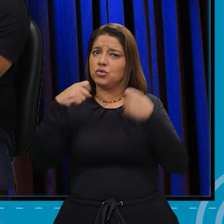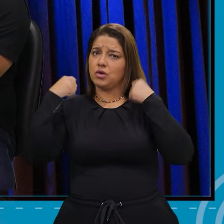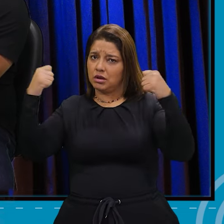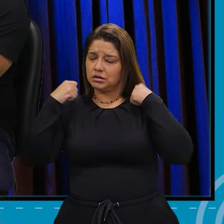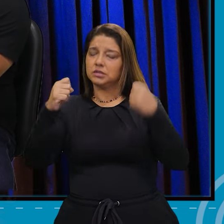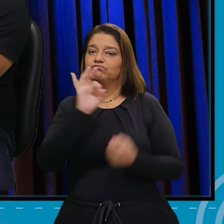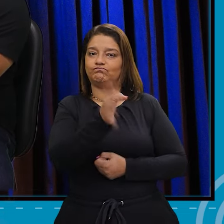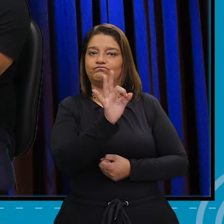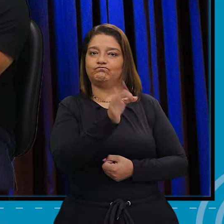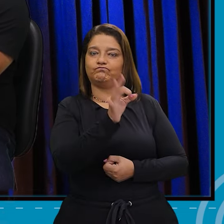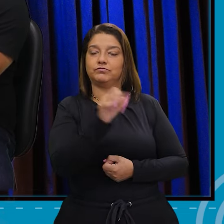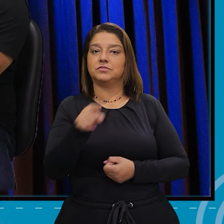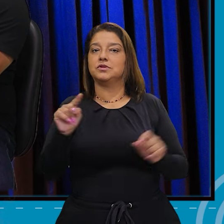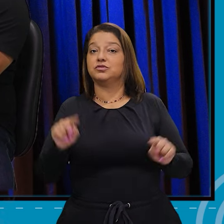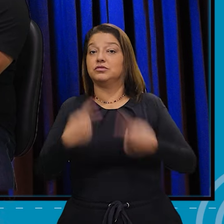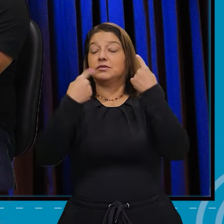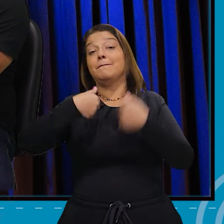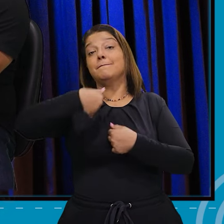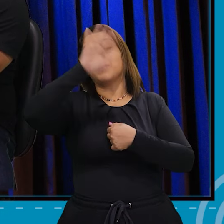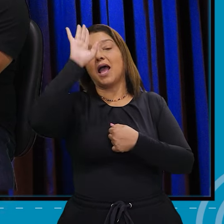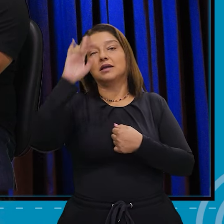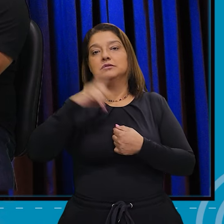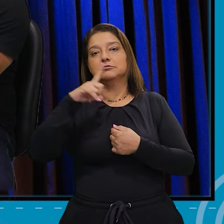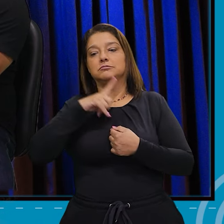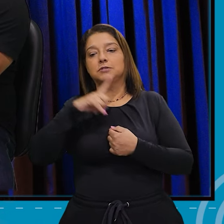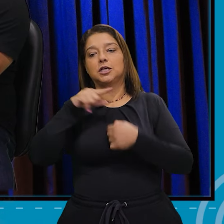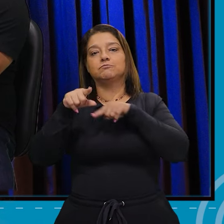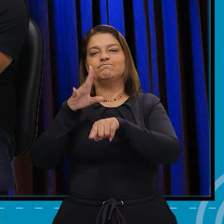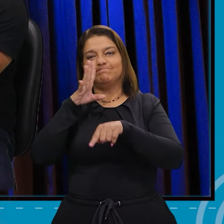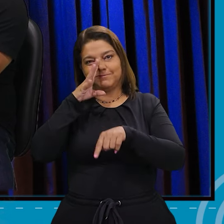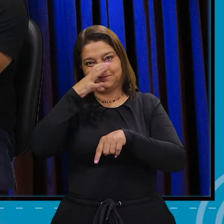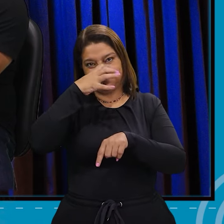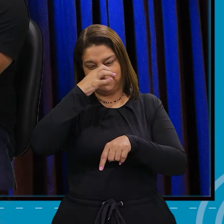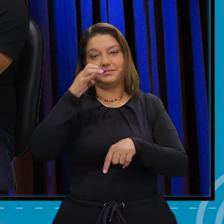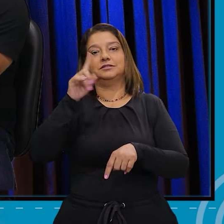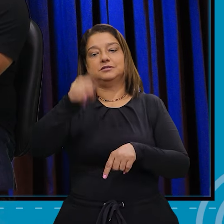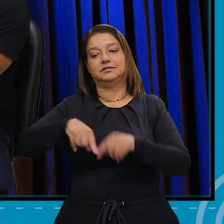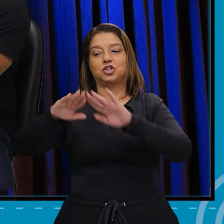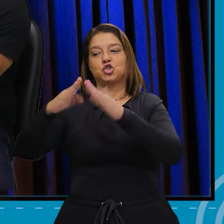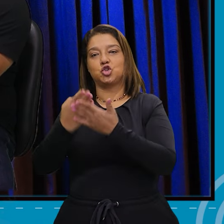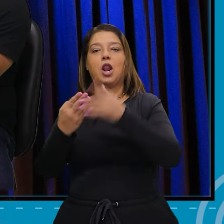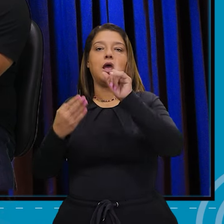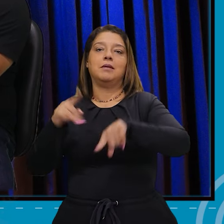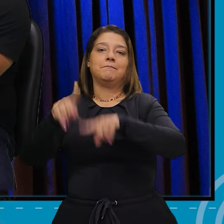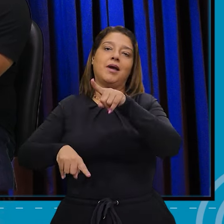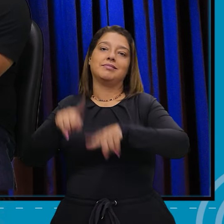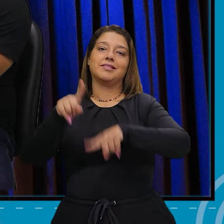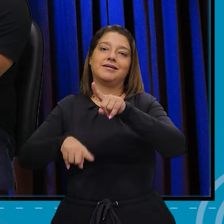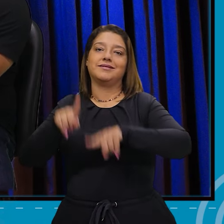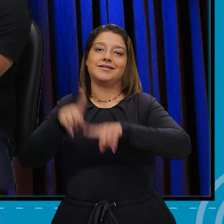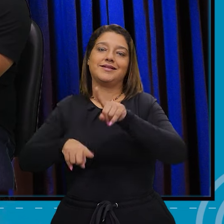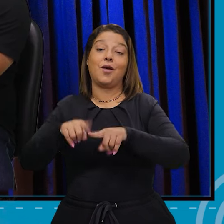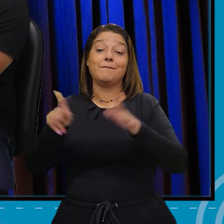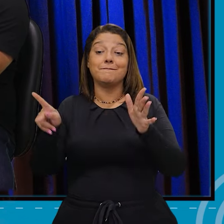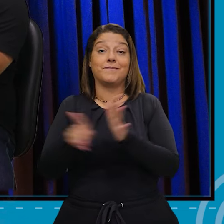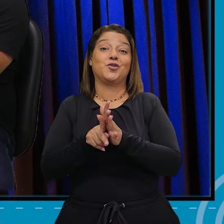lutas? Sim, os desafios mais próximos da realidade de um professor dentro da escola são os materiais